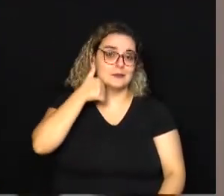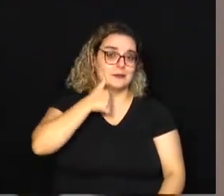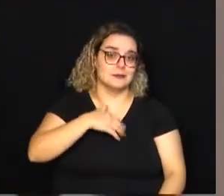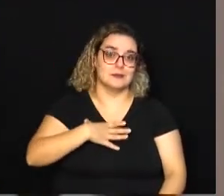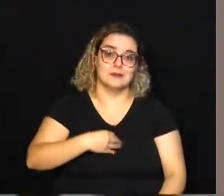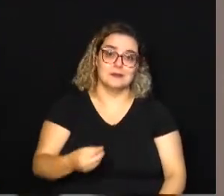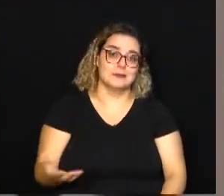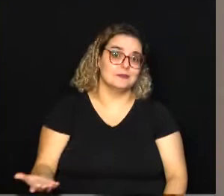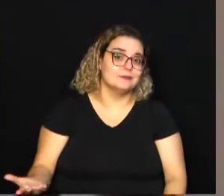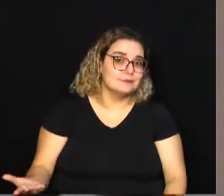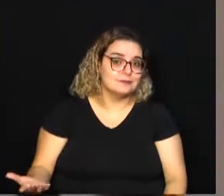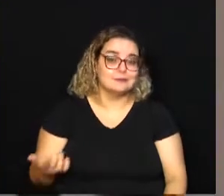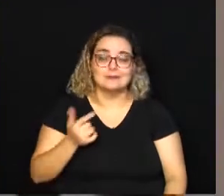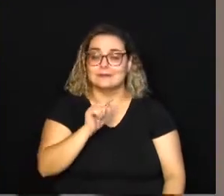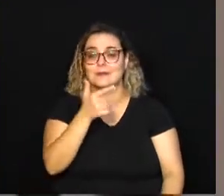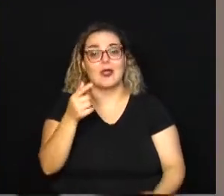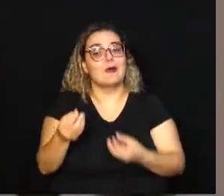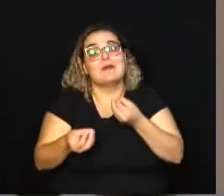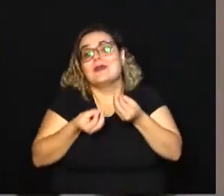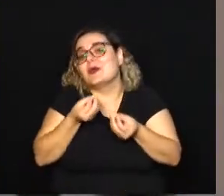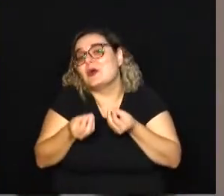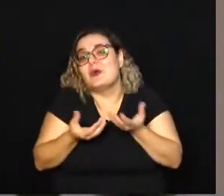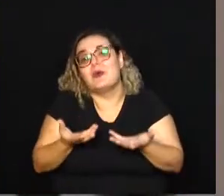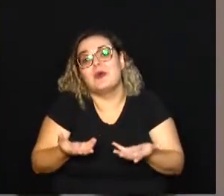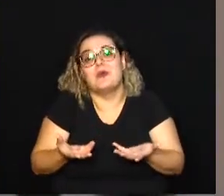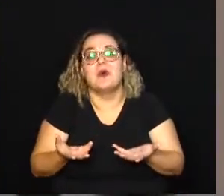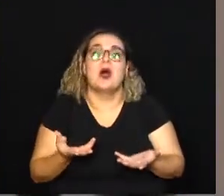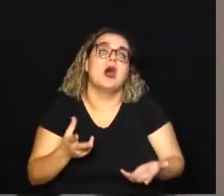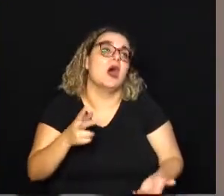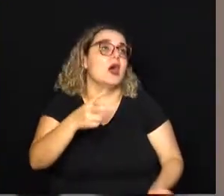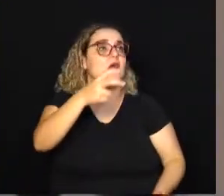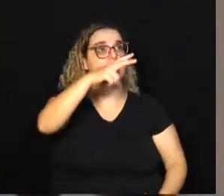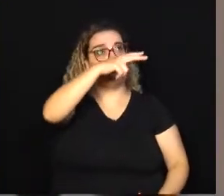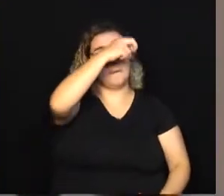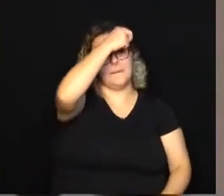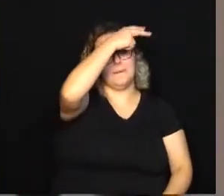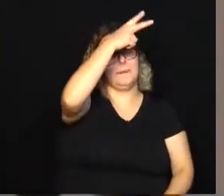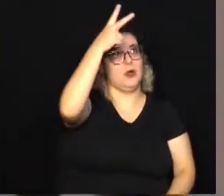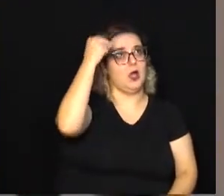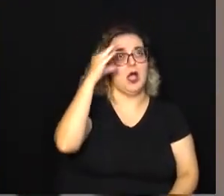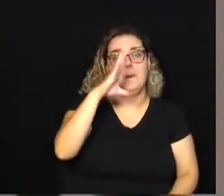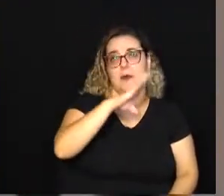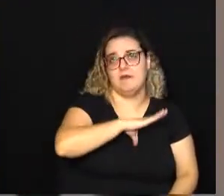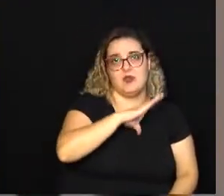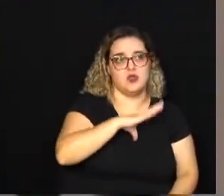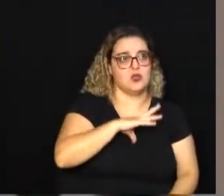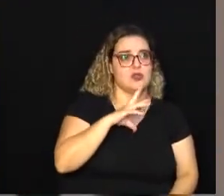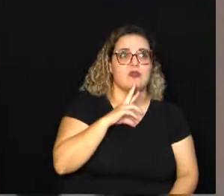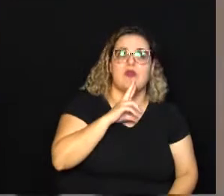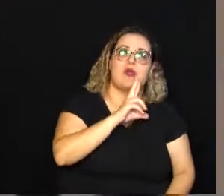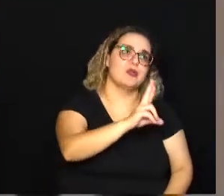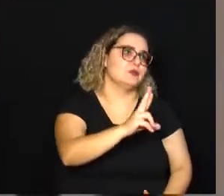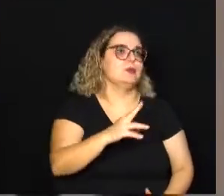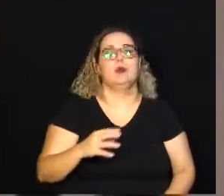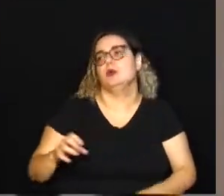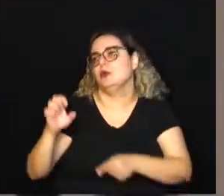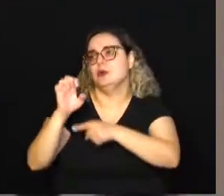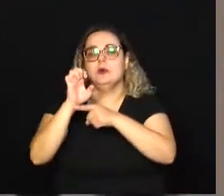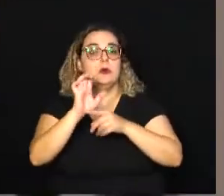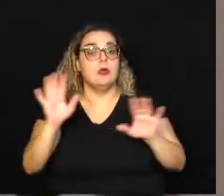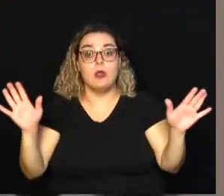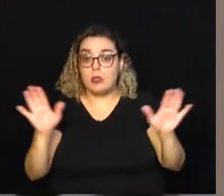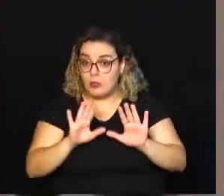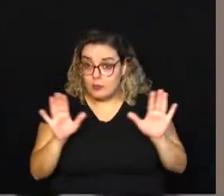não tem essa de é o município que resolve, é o Estado que resolve. Não, esse é um